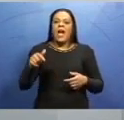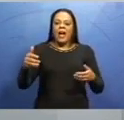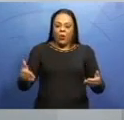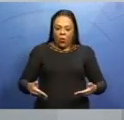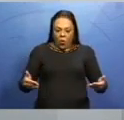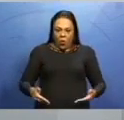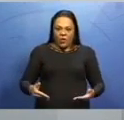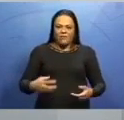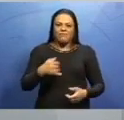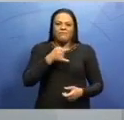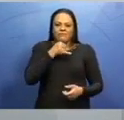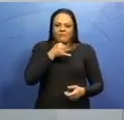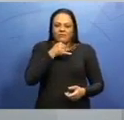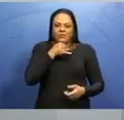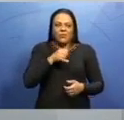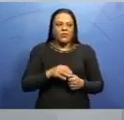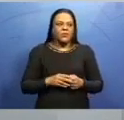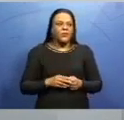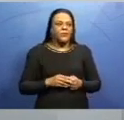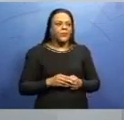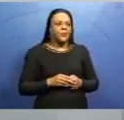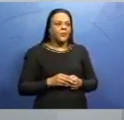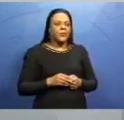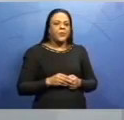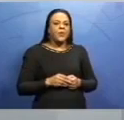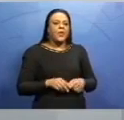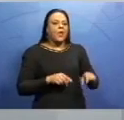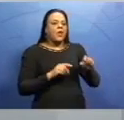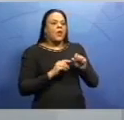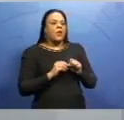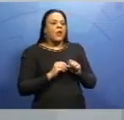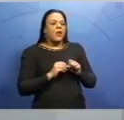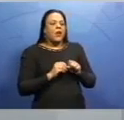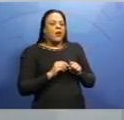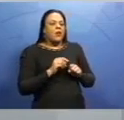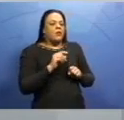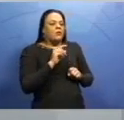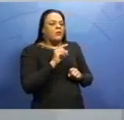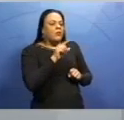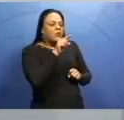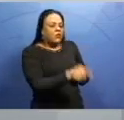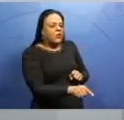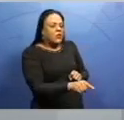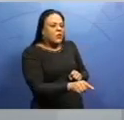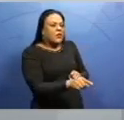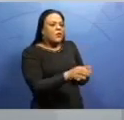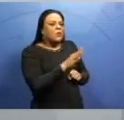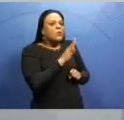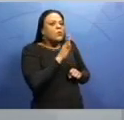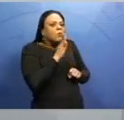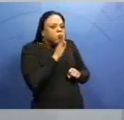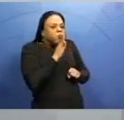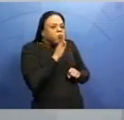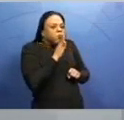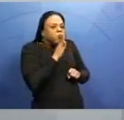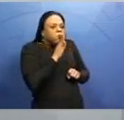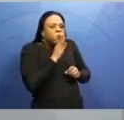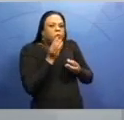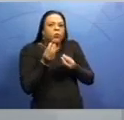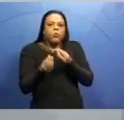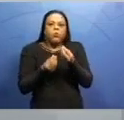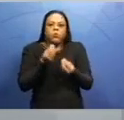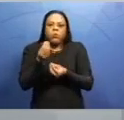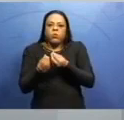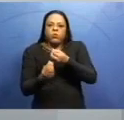Você, deveis ficar calado, devem ficar calado ou deve ficar calado?